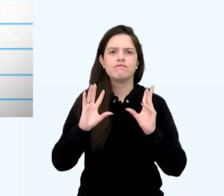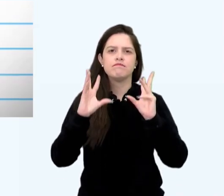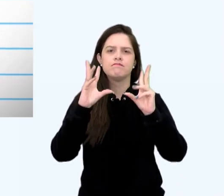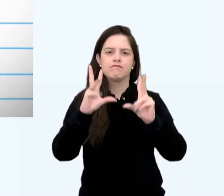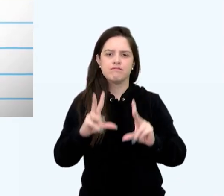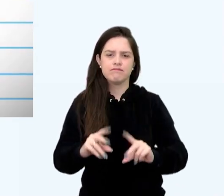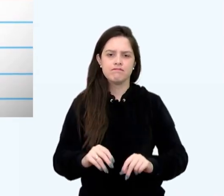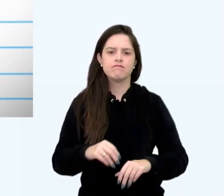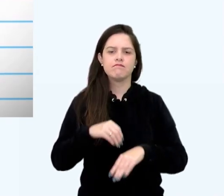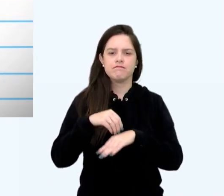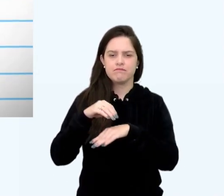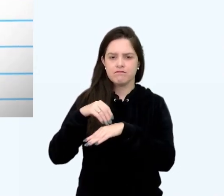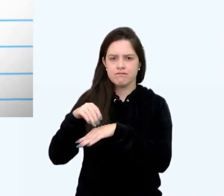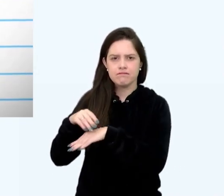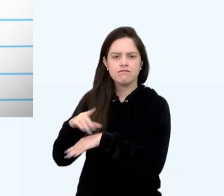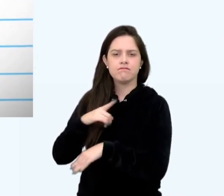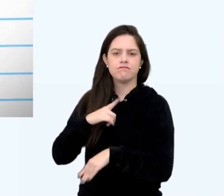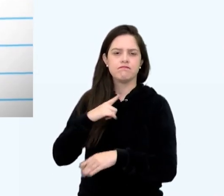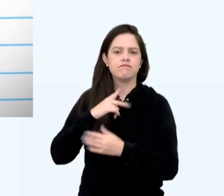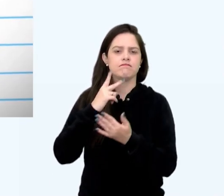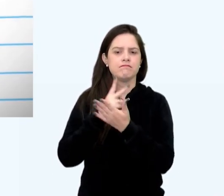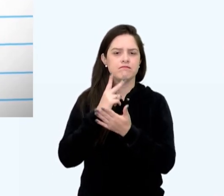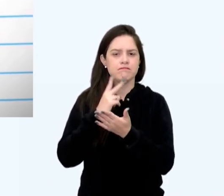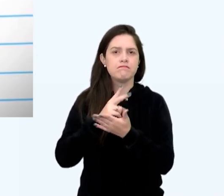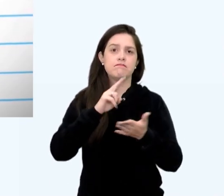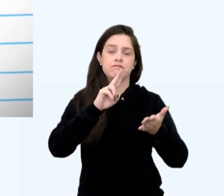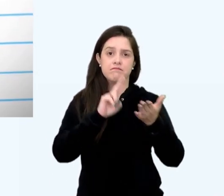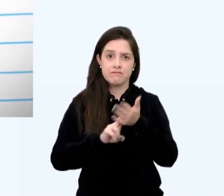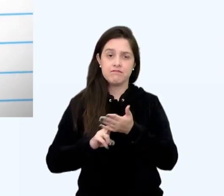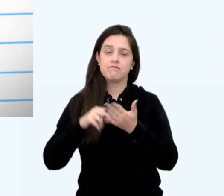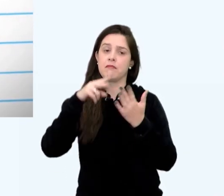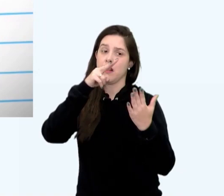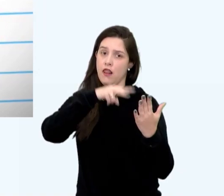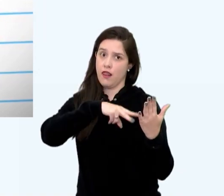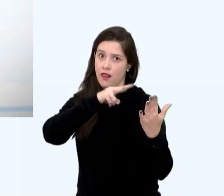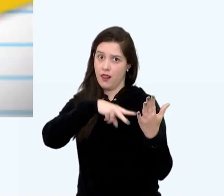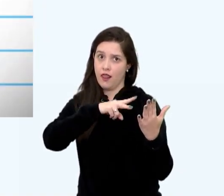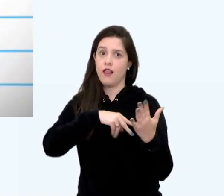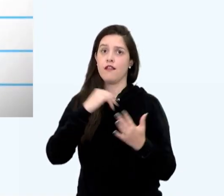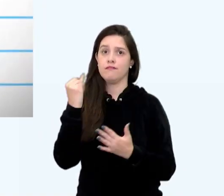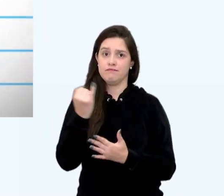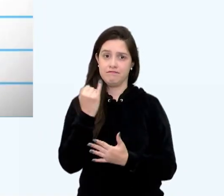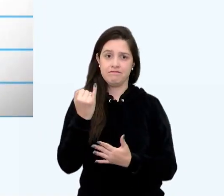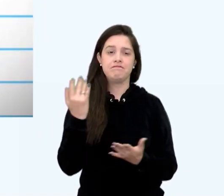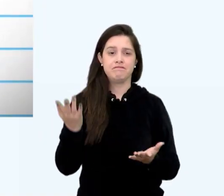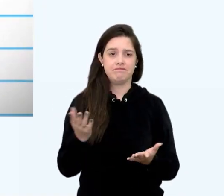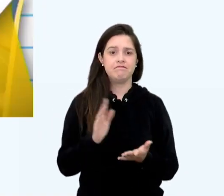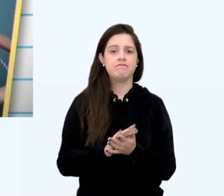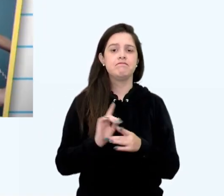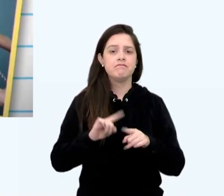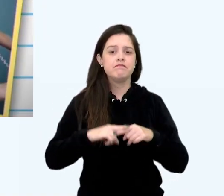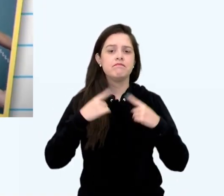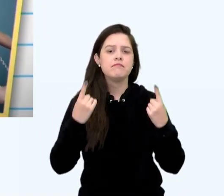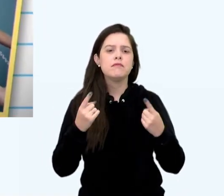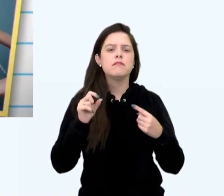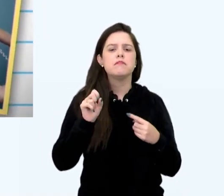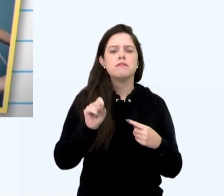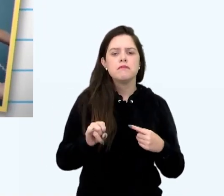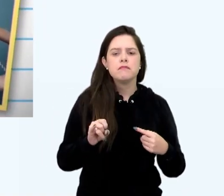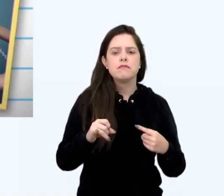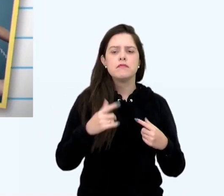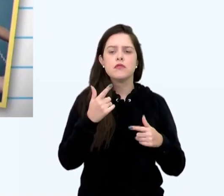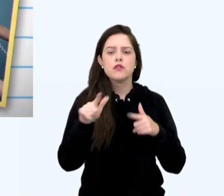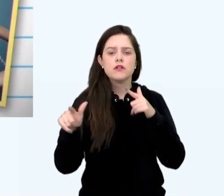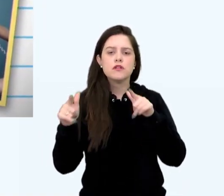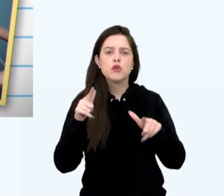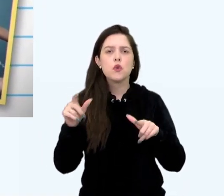novos desafios. Se você receber uma carta ou ligação do IBGE, não deixe de responder. Mas talvez você se pergunte,